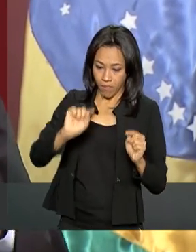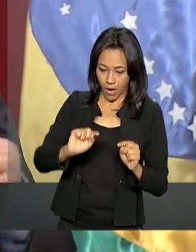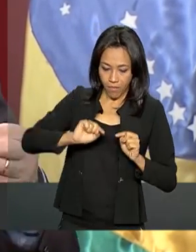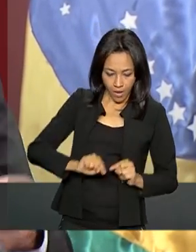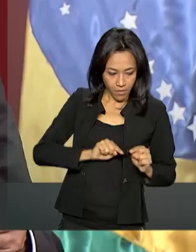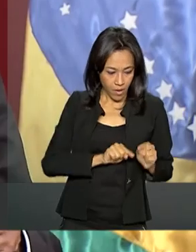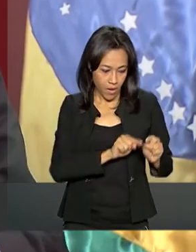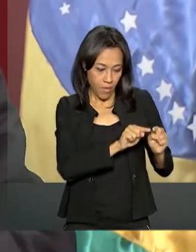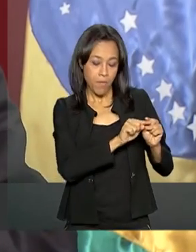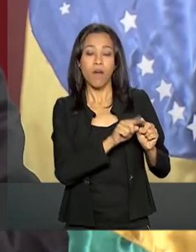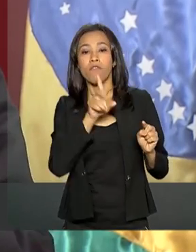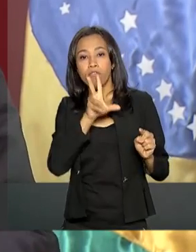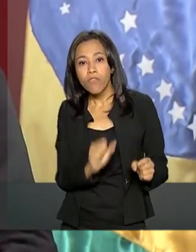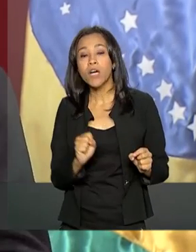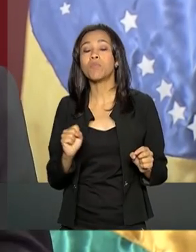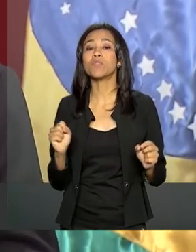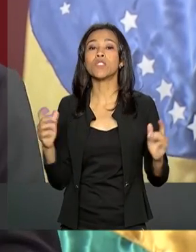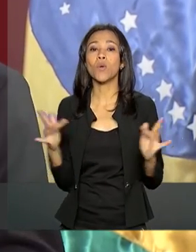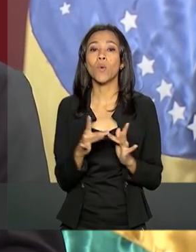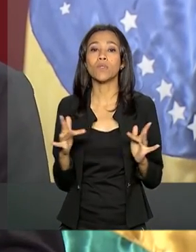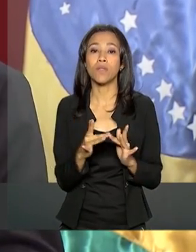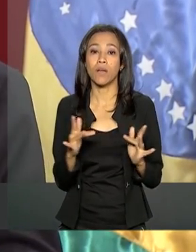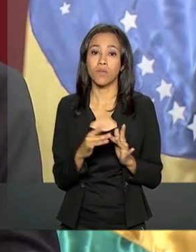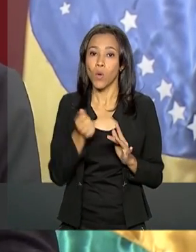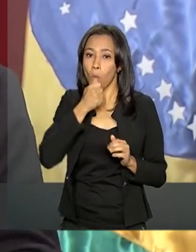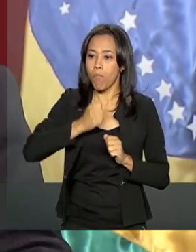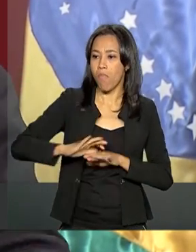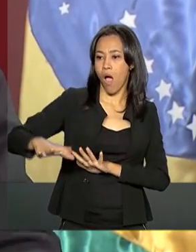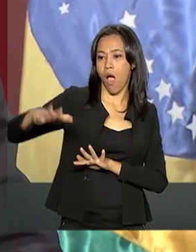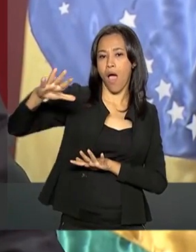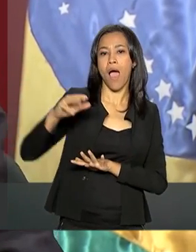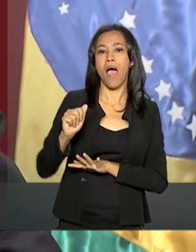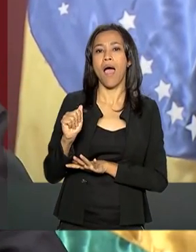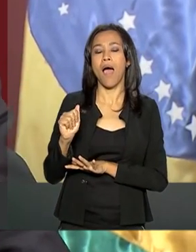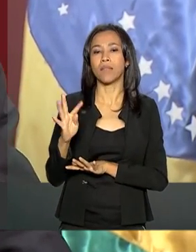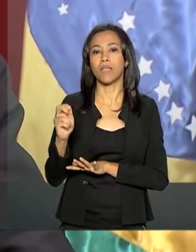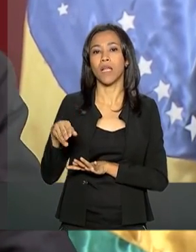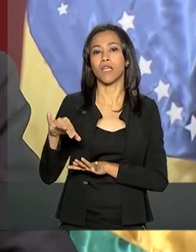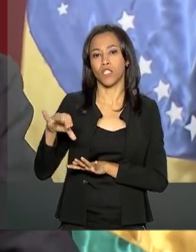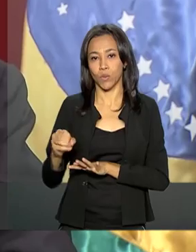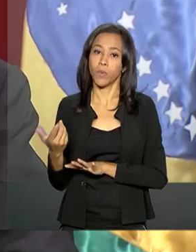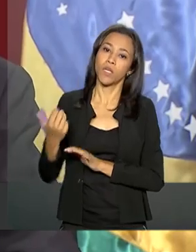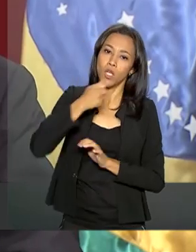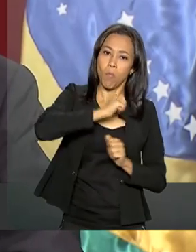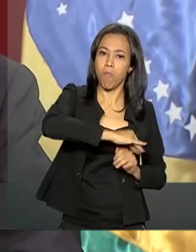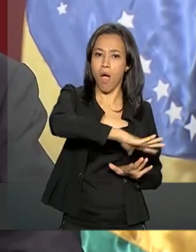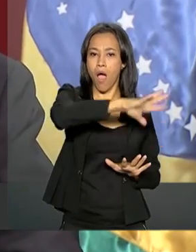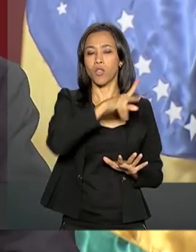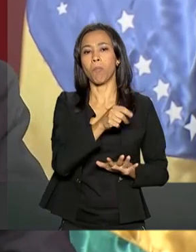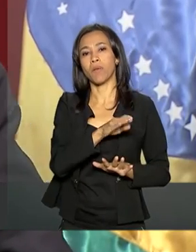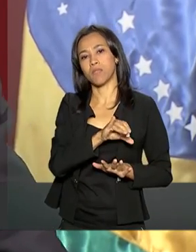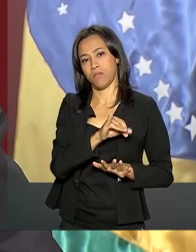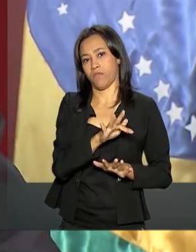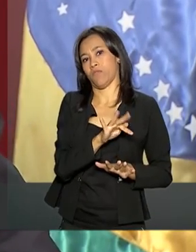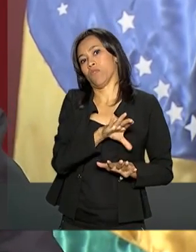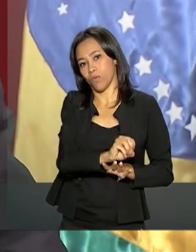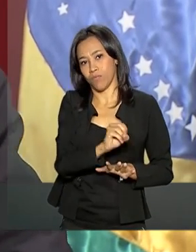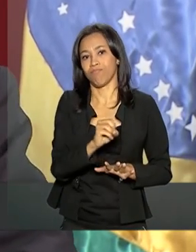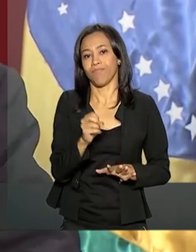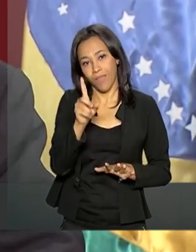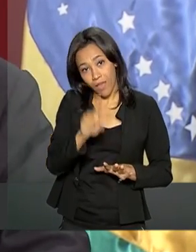unir o Atlântico com o Pacífico, com enormes e grandes oportunidades para os países que integramos, somos parte